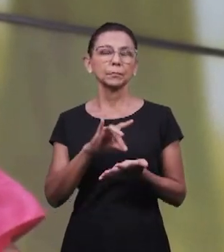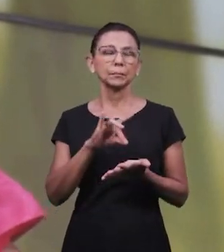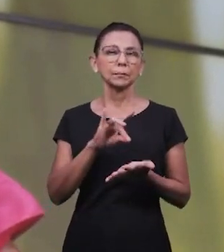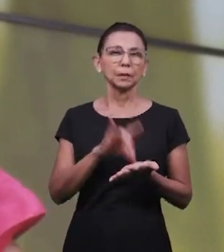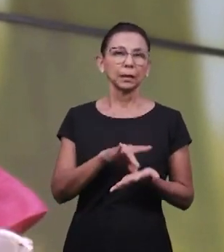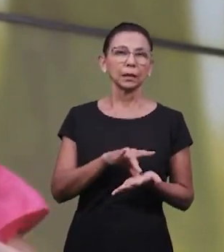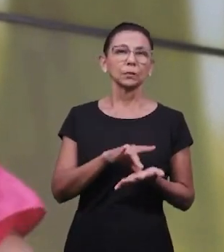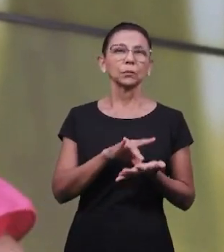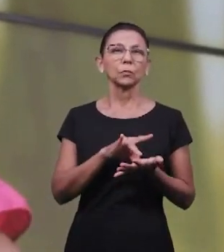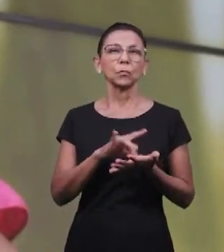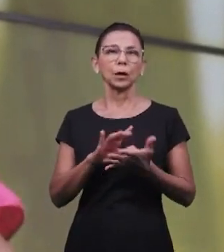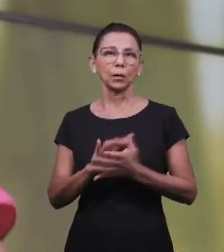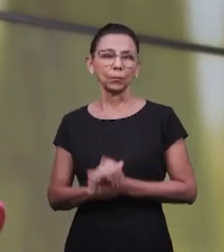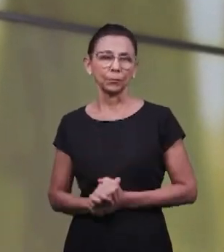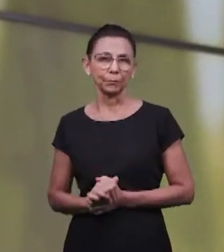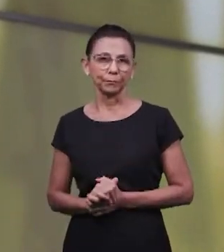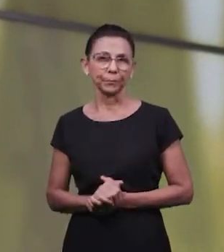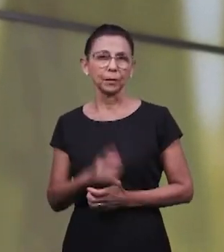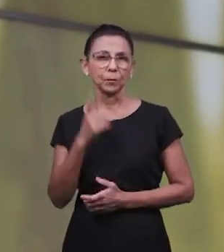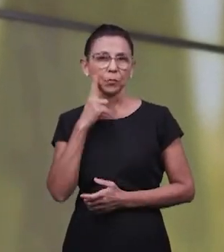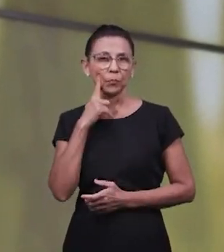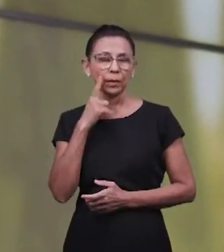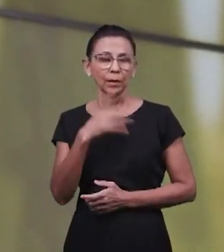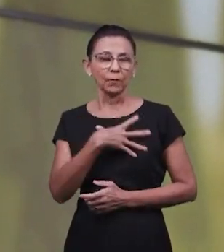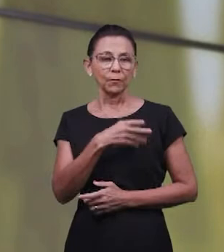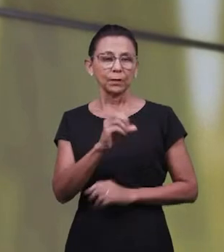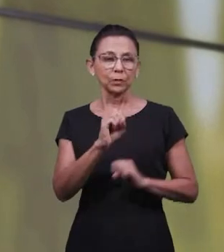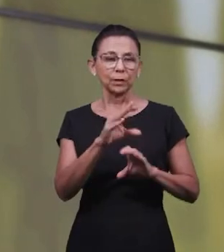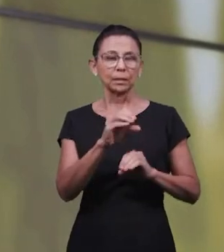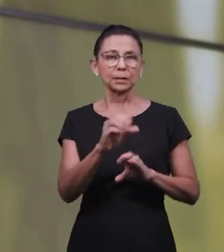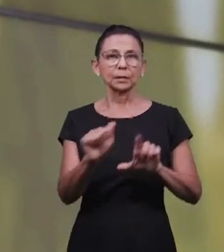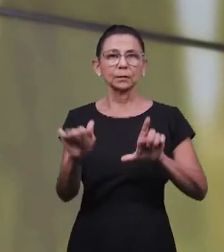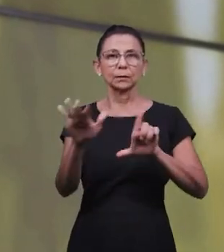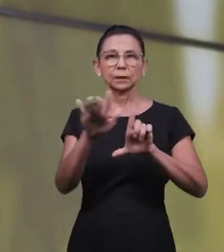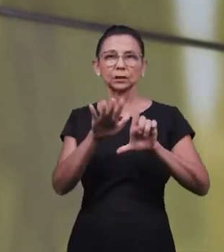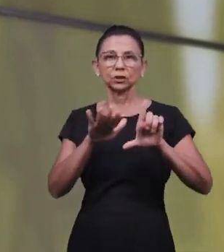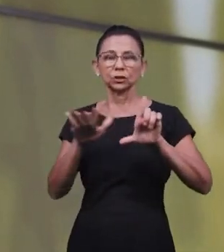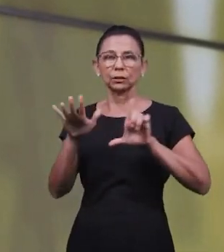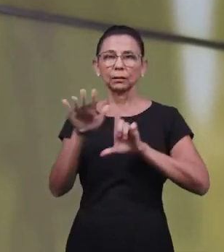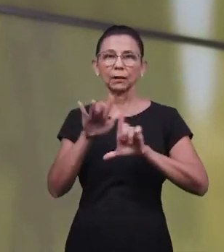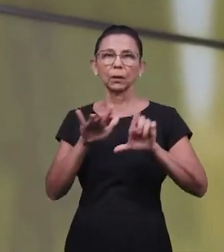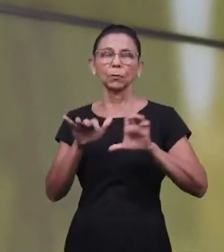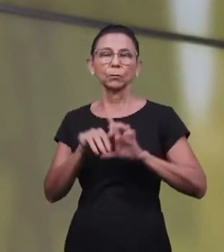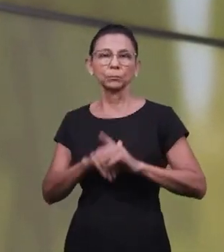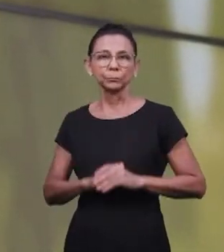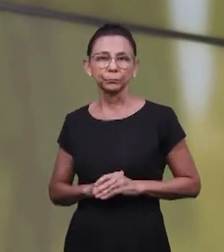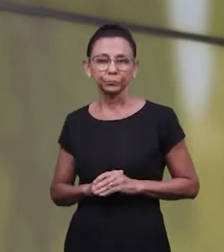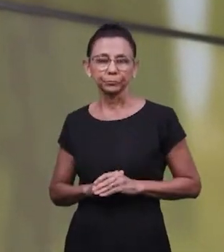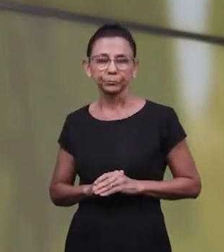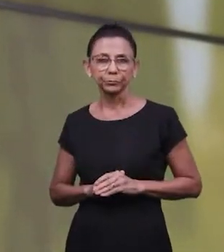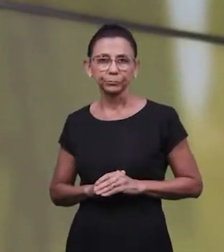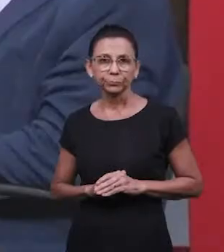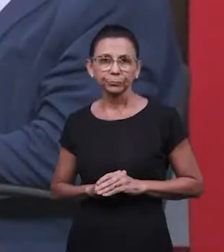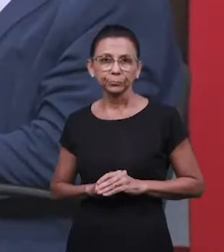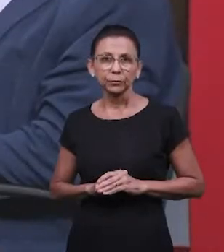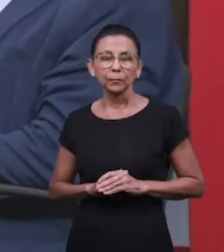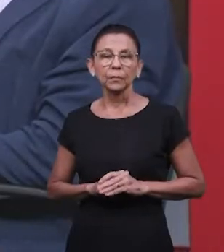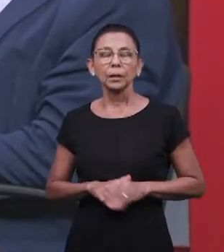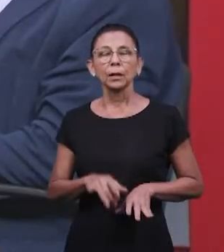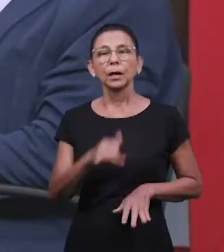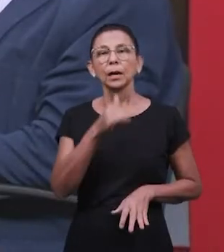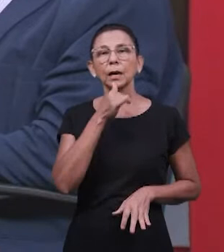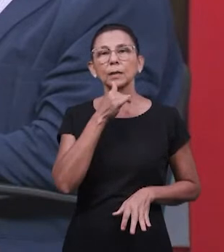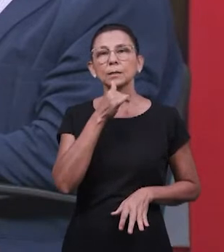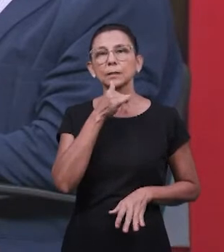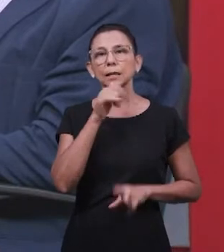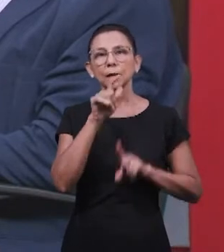era digital. Qual é o exemplo que nós temos dado para os nossos filhos? Nós estávamos num seminário no mês de